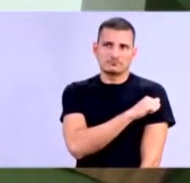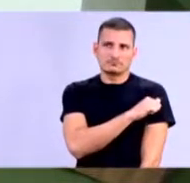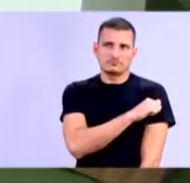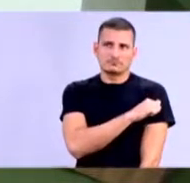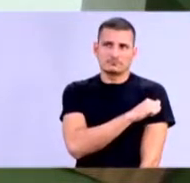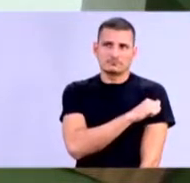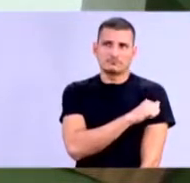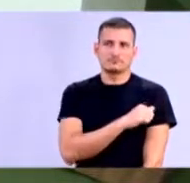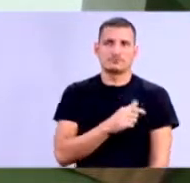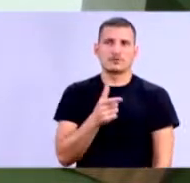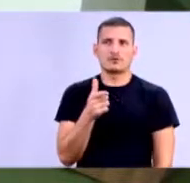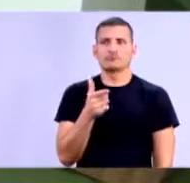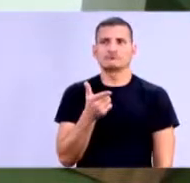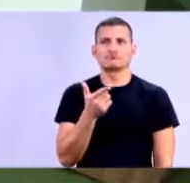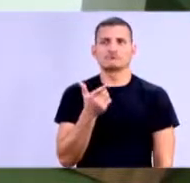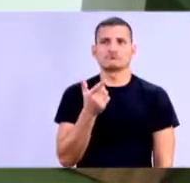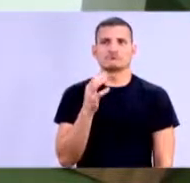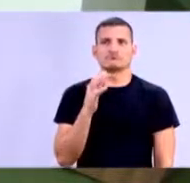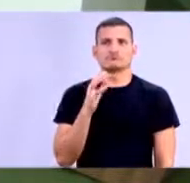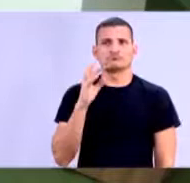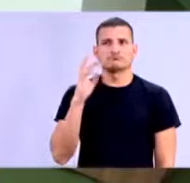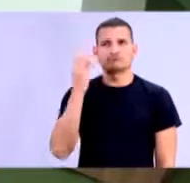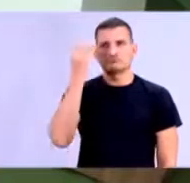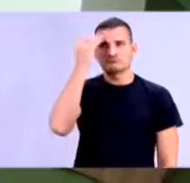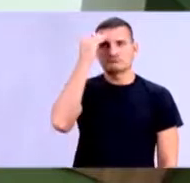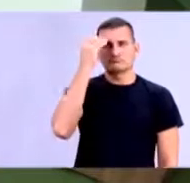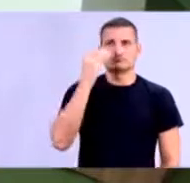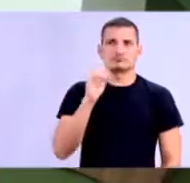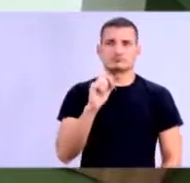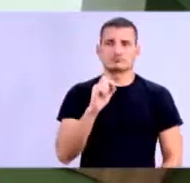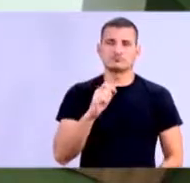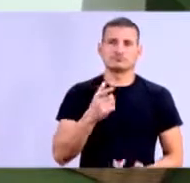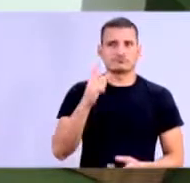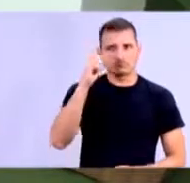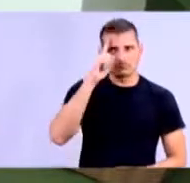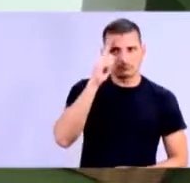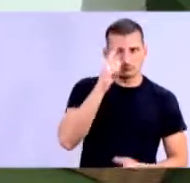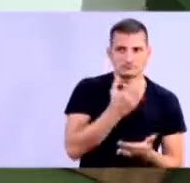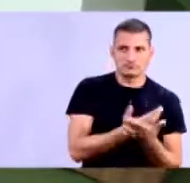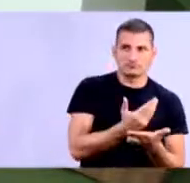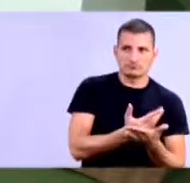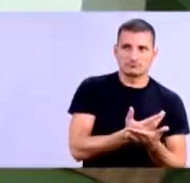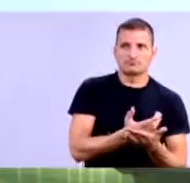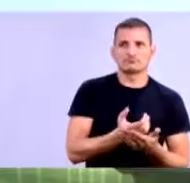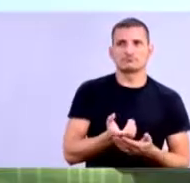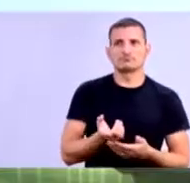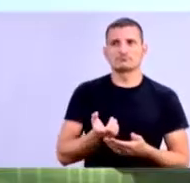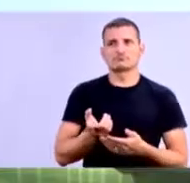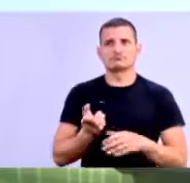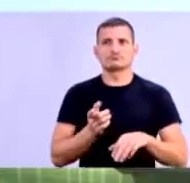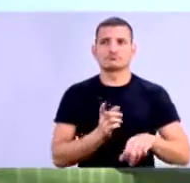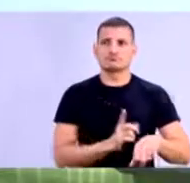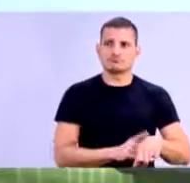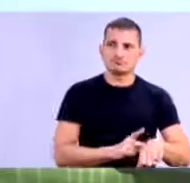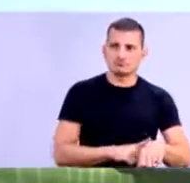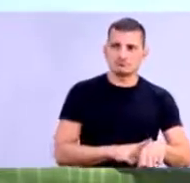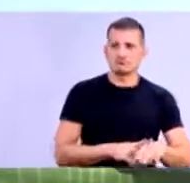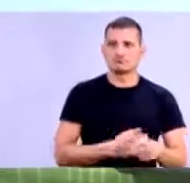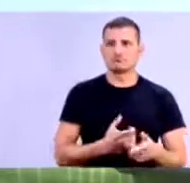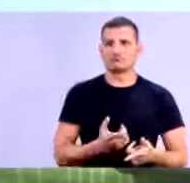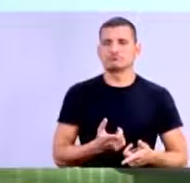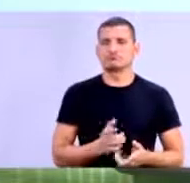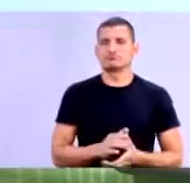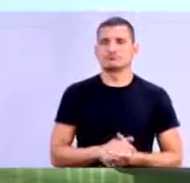é habitual essa rotina de estudar e ter seu tempo, sem ir lá em sala de aula, sem ter o professor